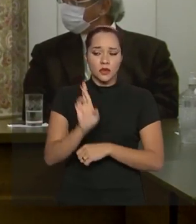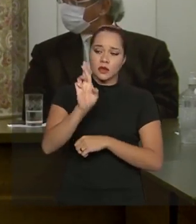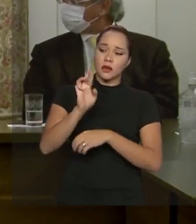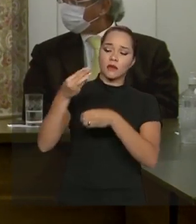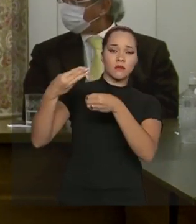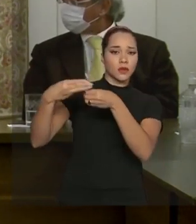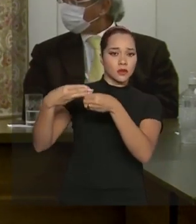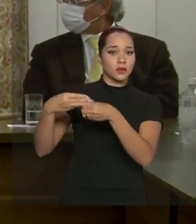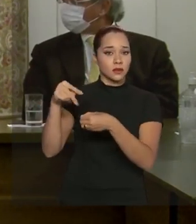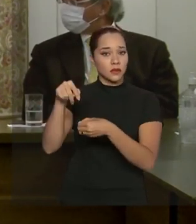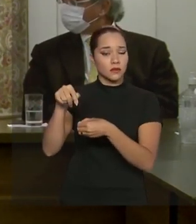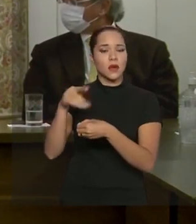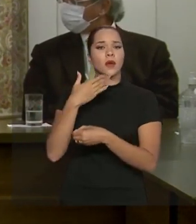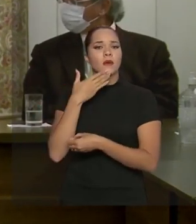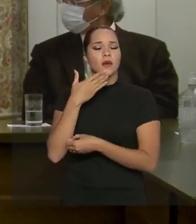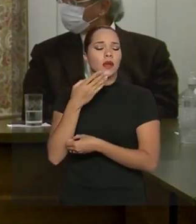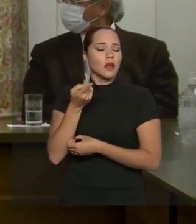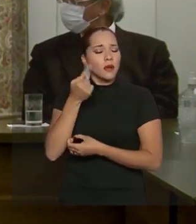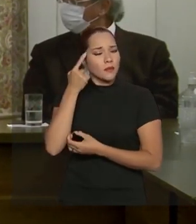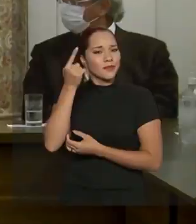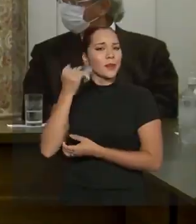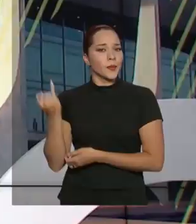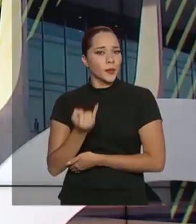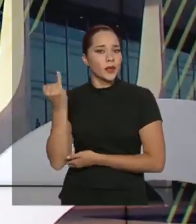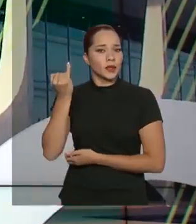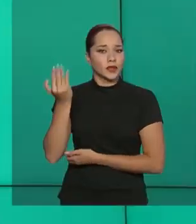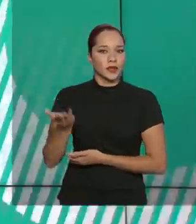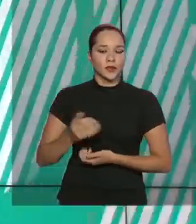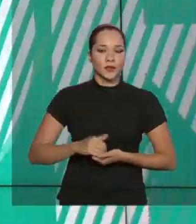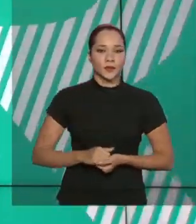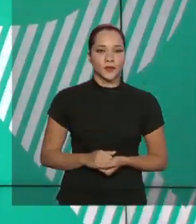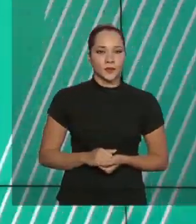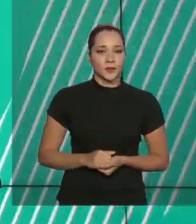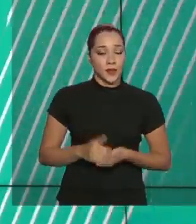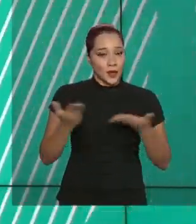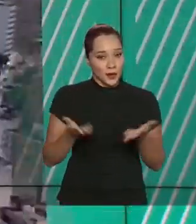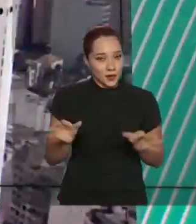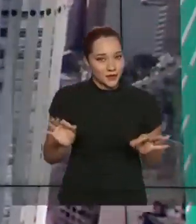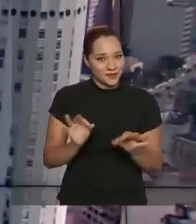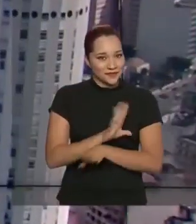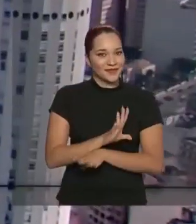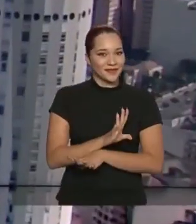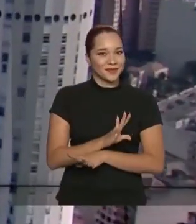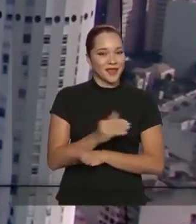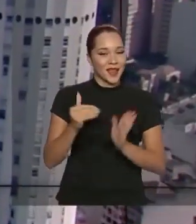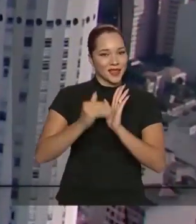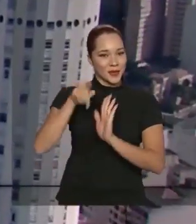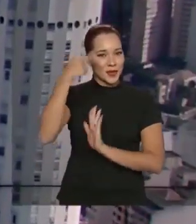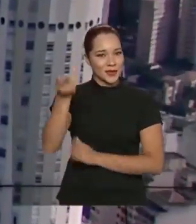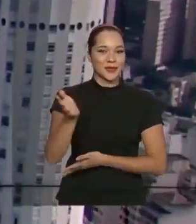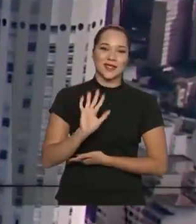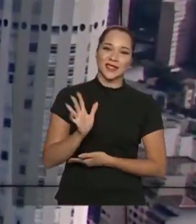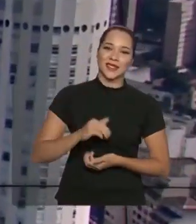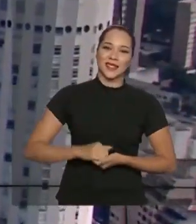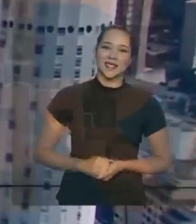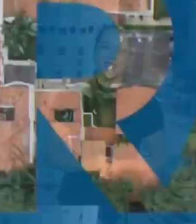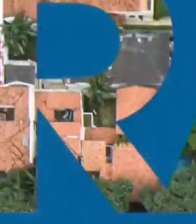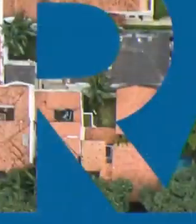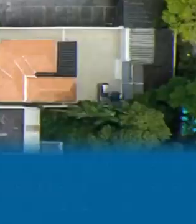dos municípios, eu penso que é fundamental isso. A gente fica por aqui. Até a próxima edição.